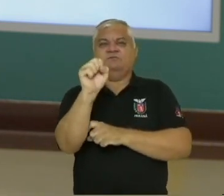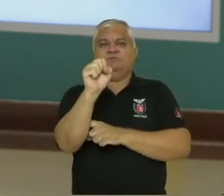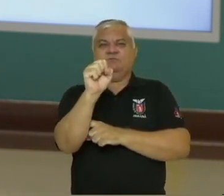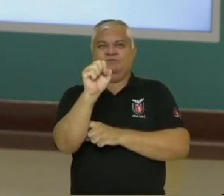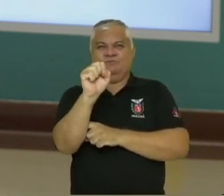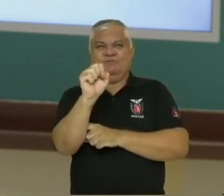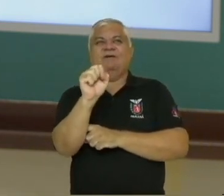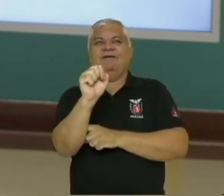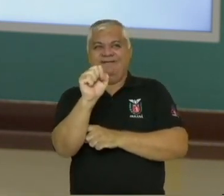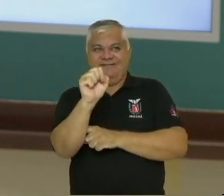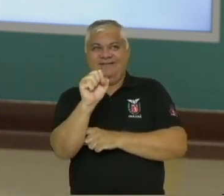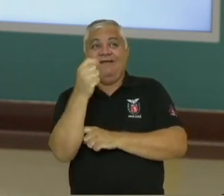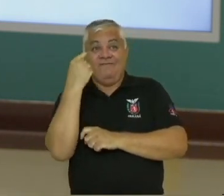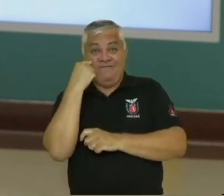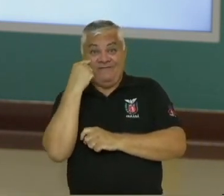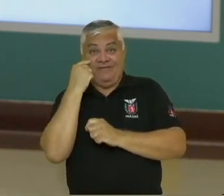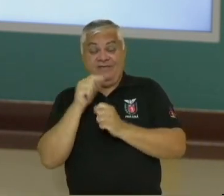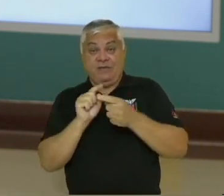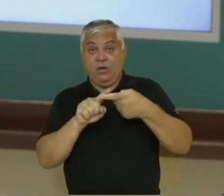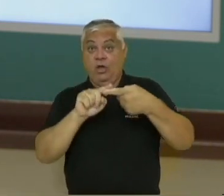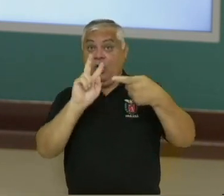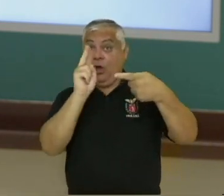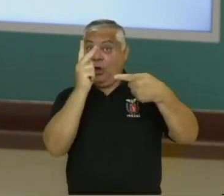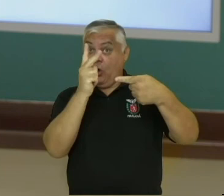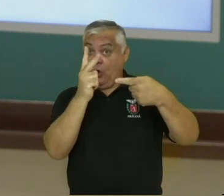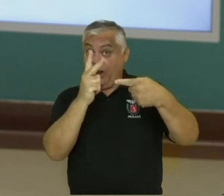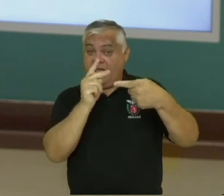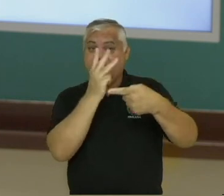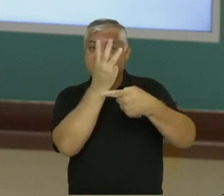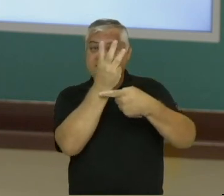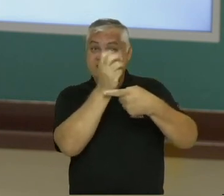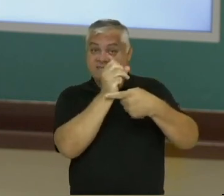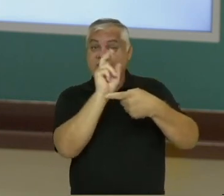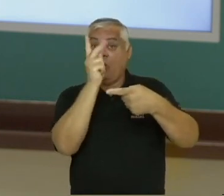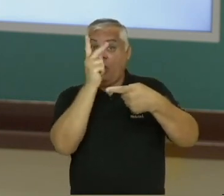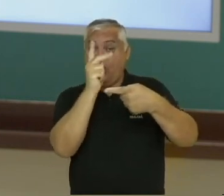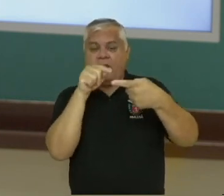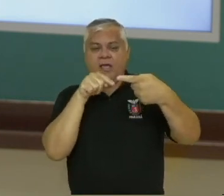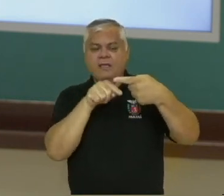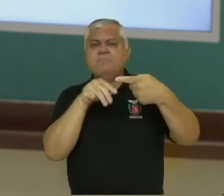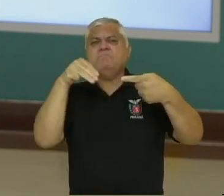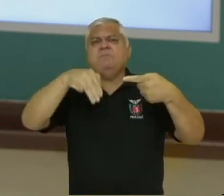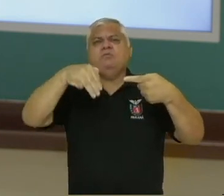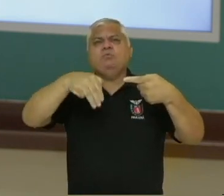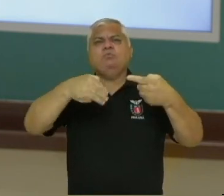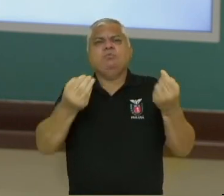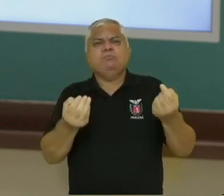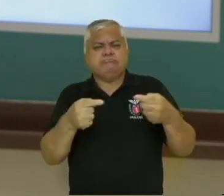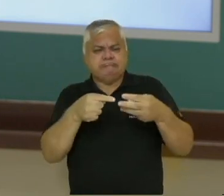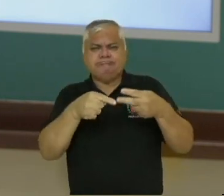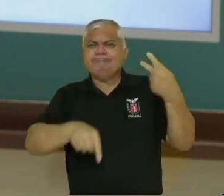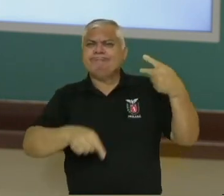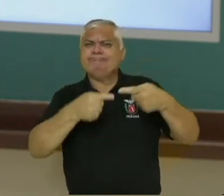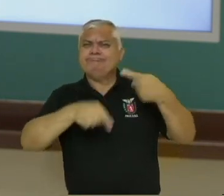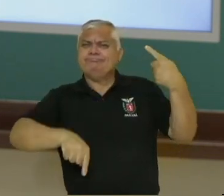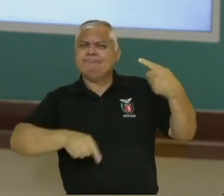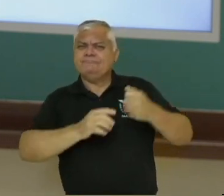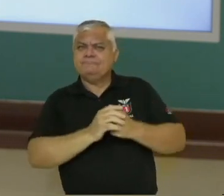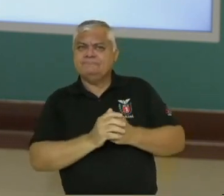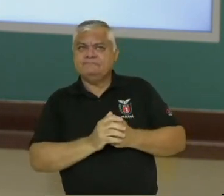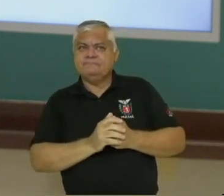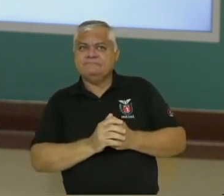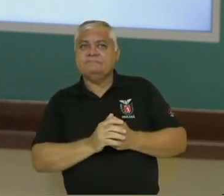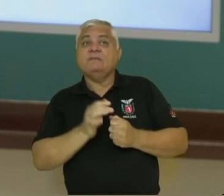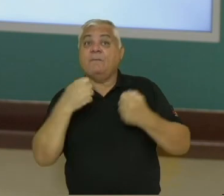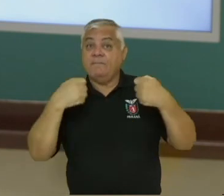com a unidade. Percebam que aqui eu tenho hora e aqui eu tenho minuto. Não está casando, certo? Aqui já